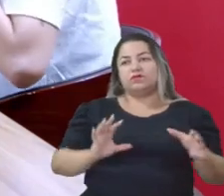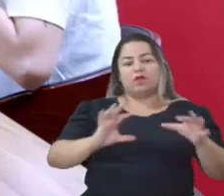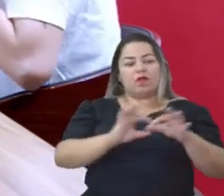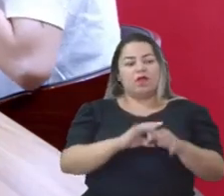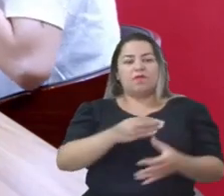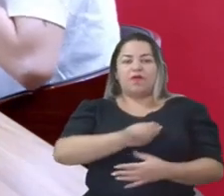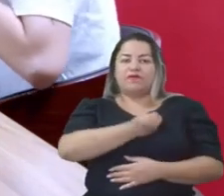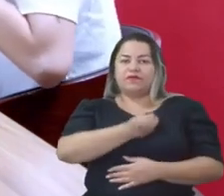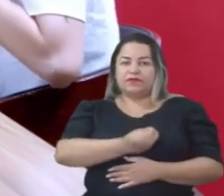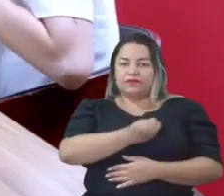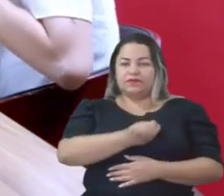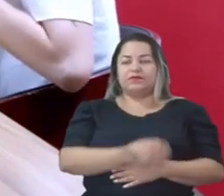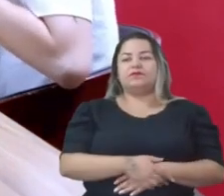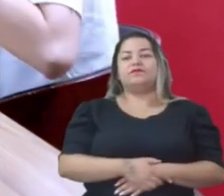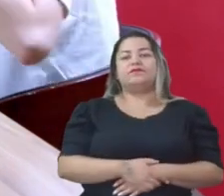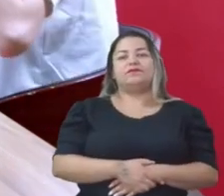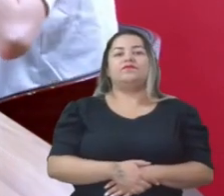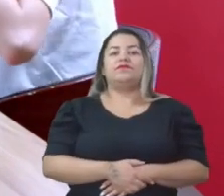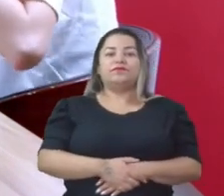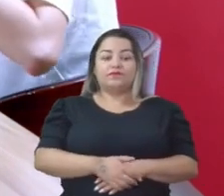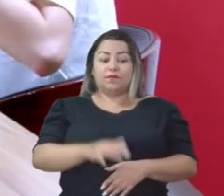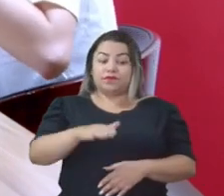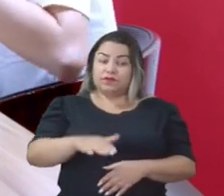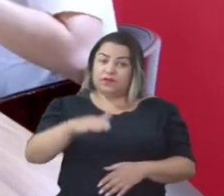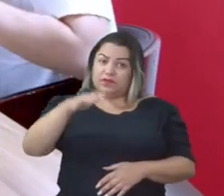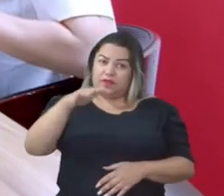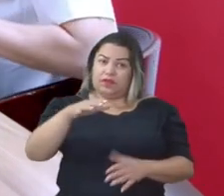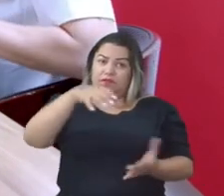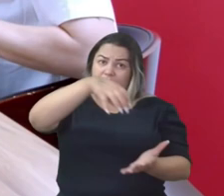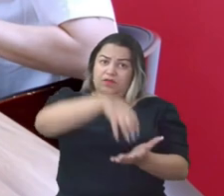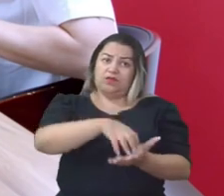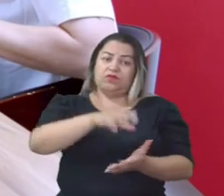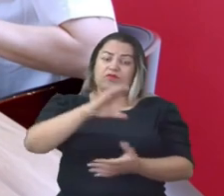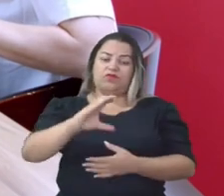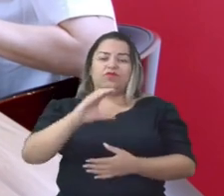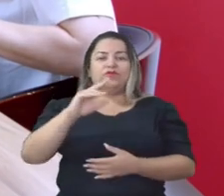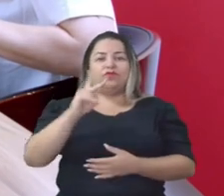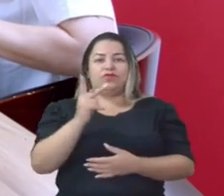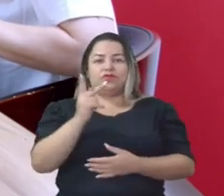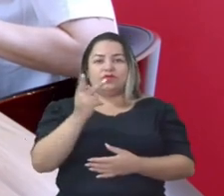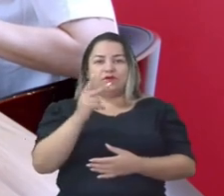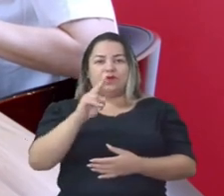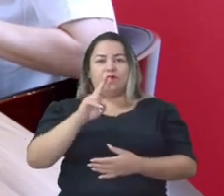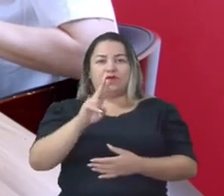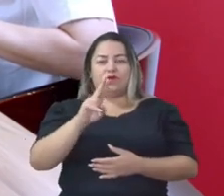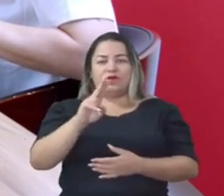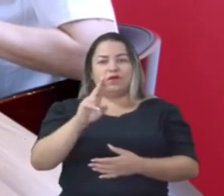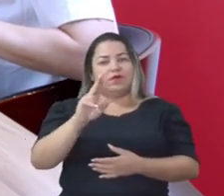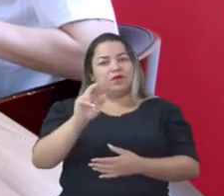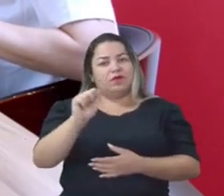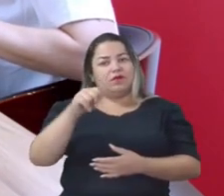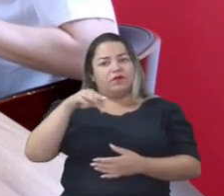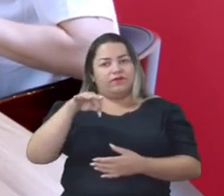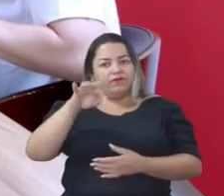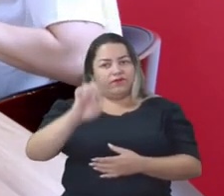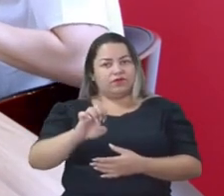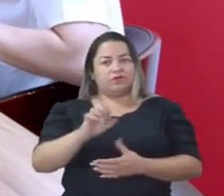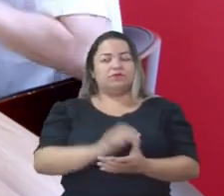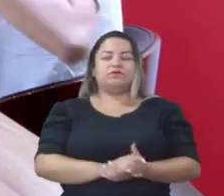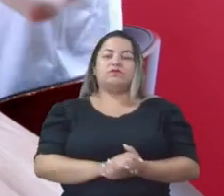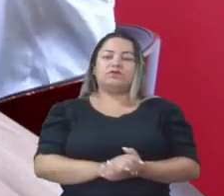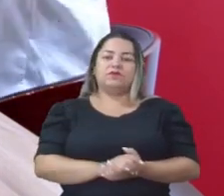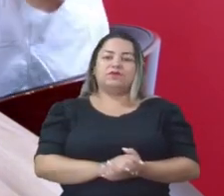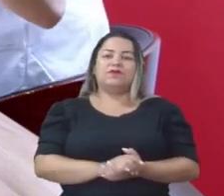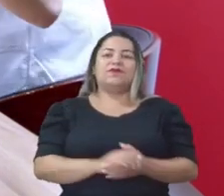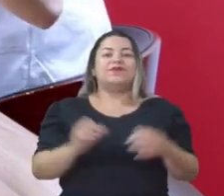tu foi criado, né, em território Chavante. Exatamente, eu nasci em território Chavante, mas tá vendo